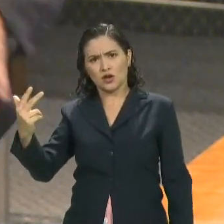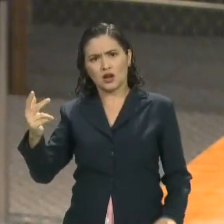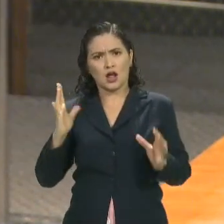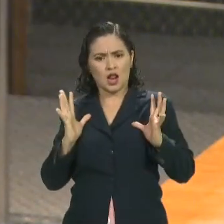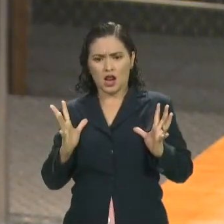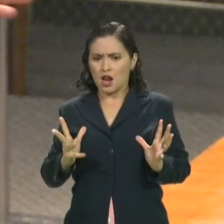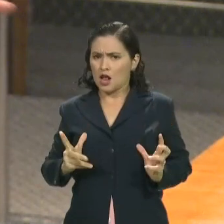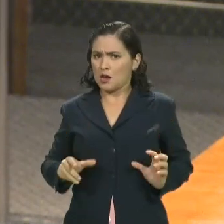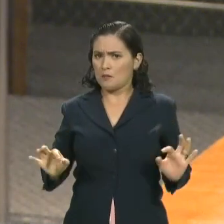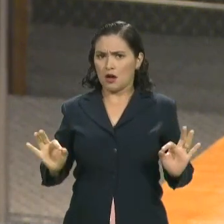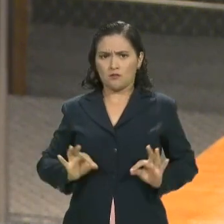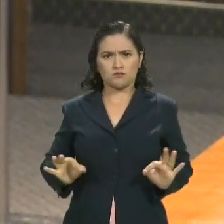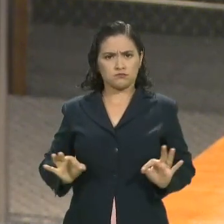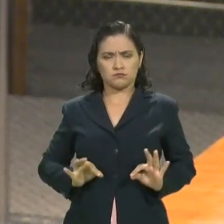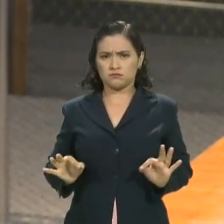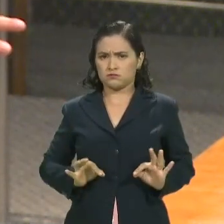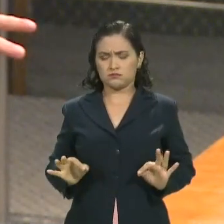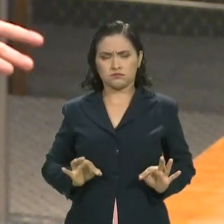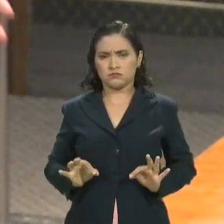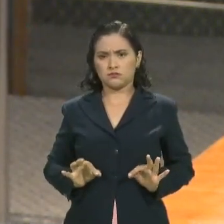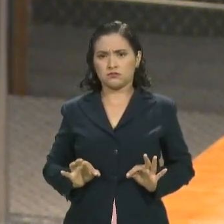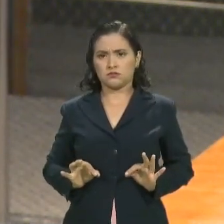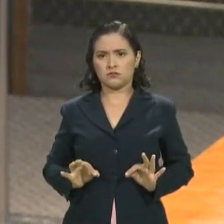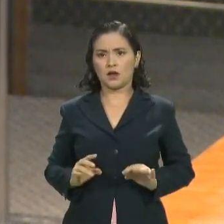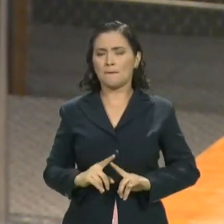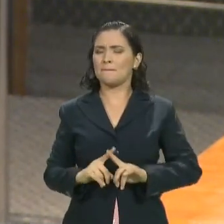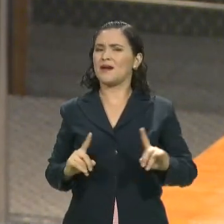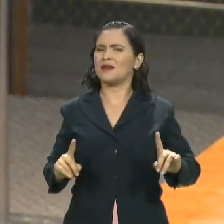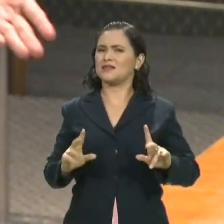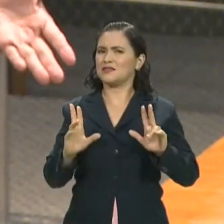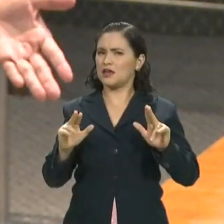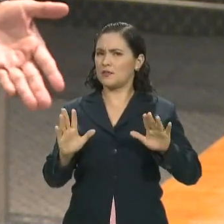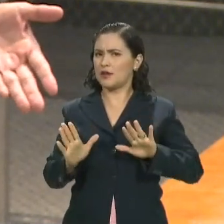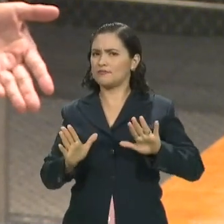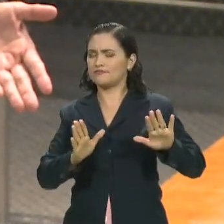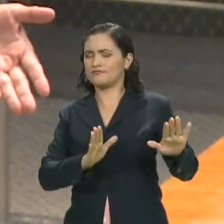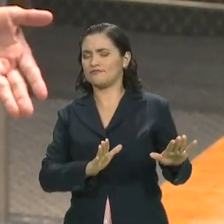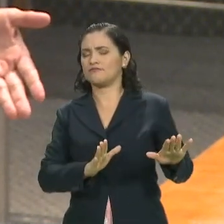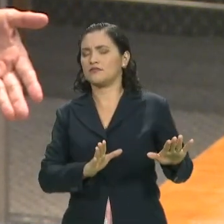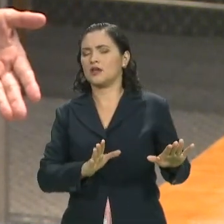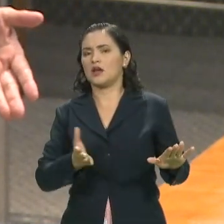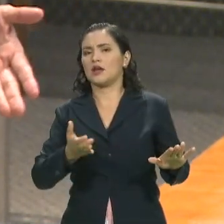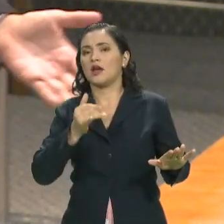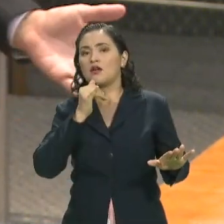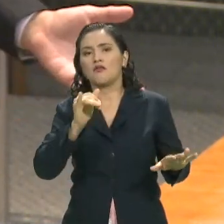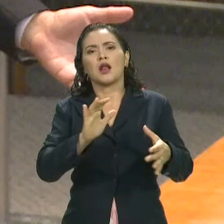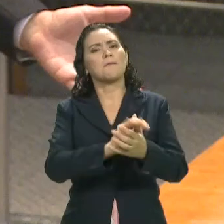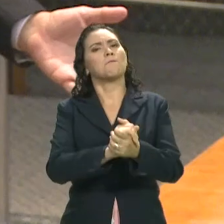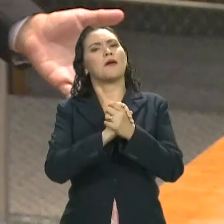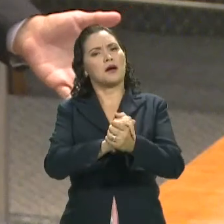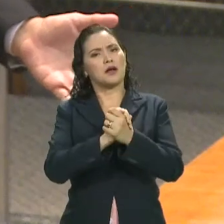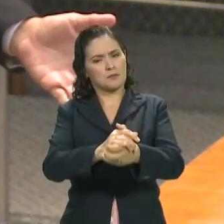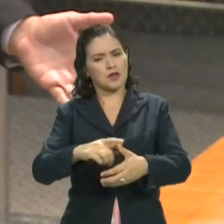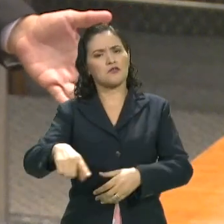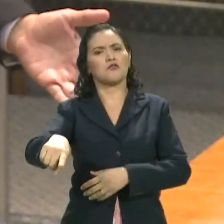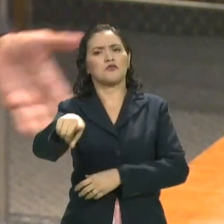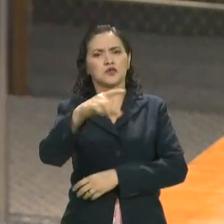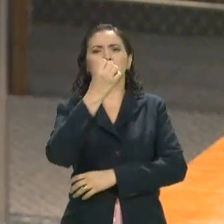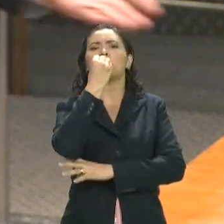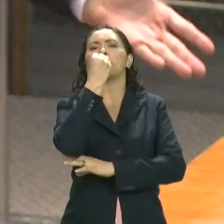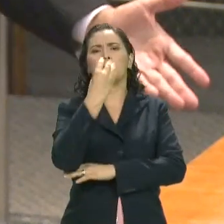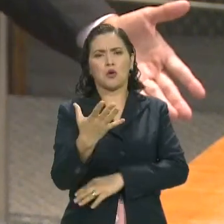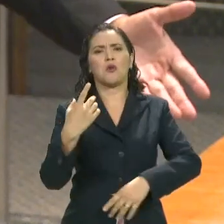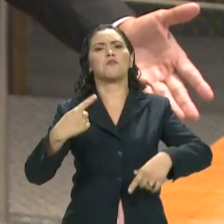Mas eu não quero discutir sujeira, limpeza, não. Eu quero discutir talentos, vocês foram talentosos. Onde está meu erro?